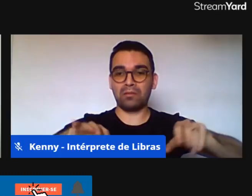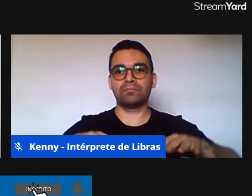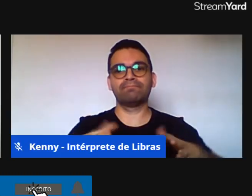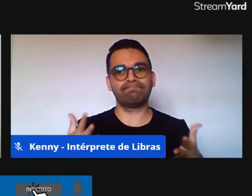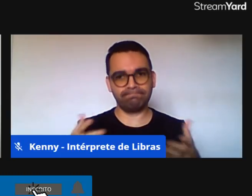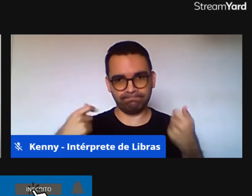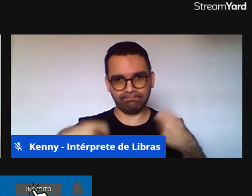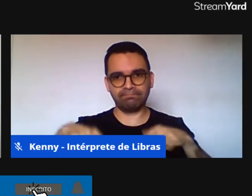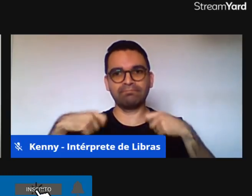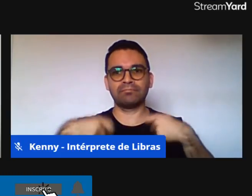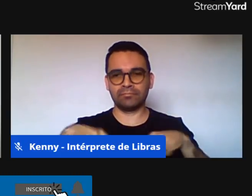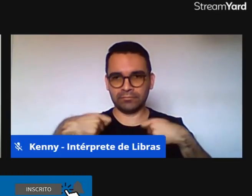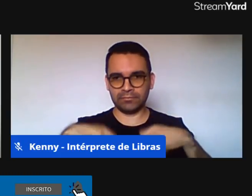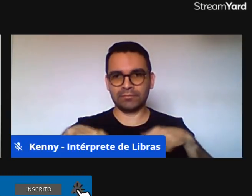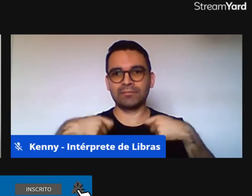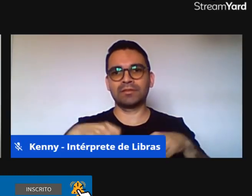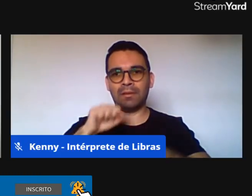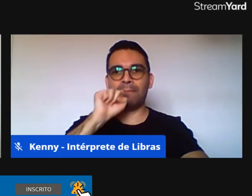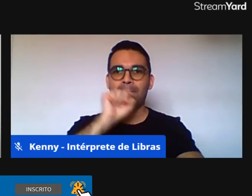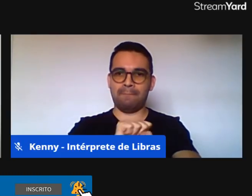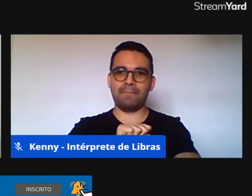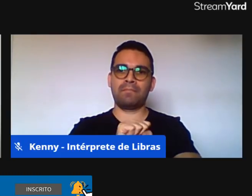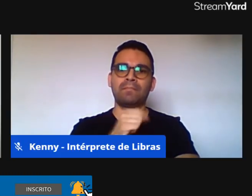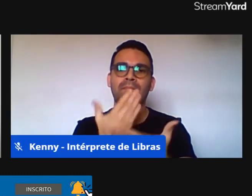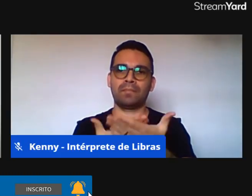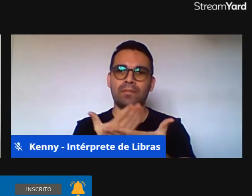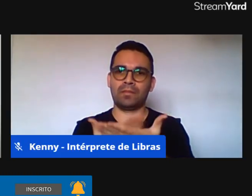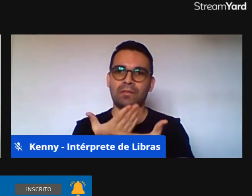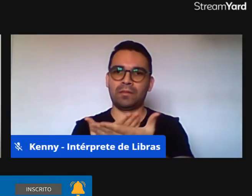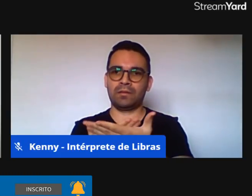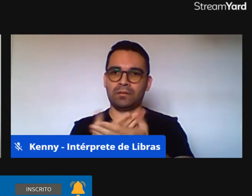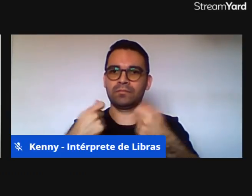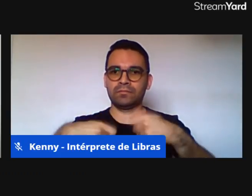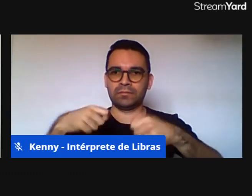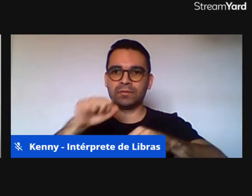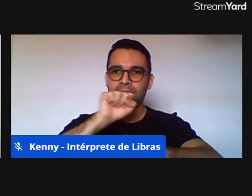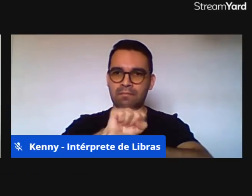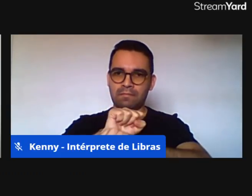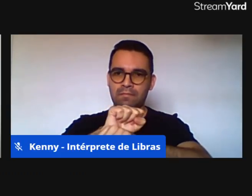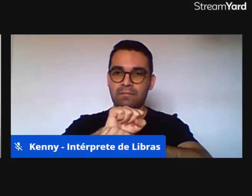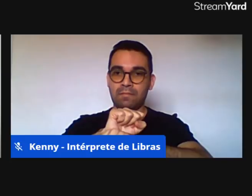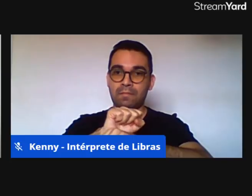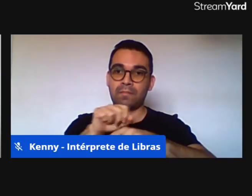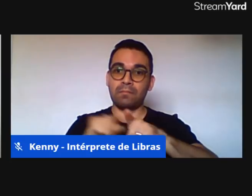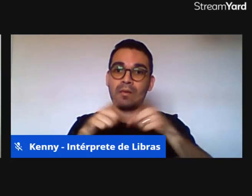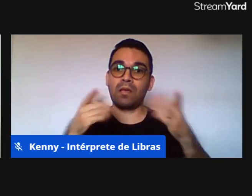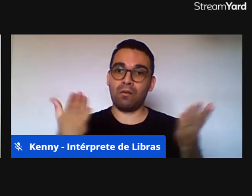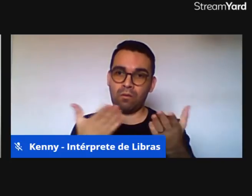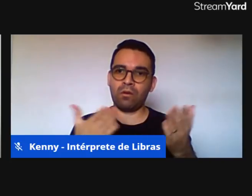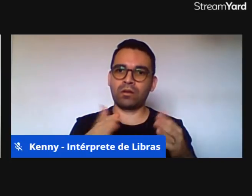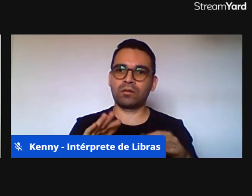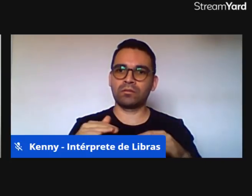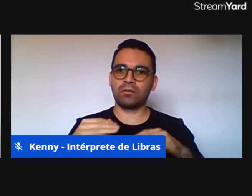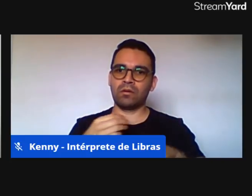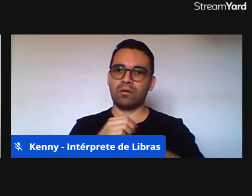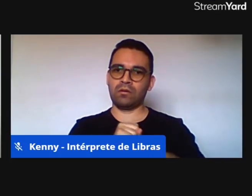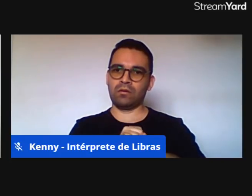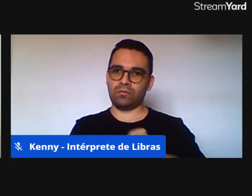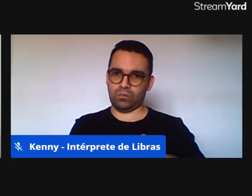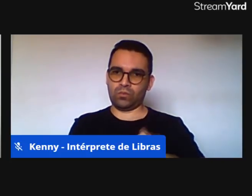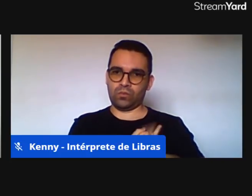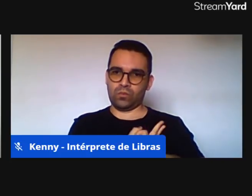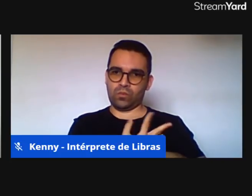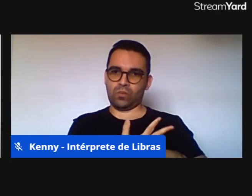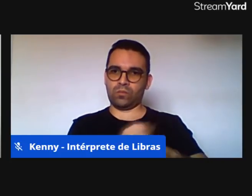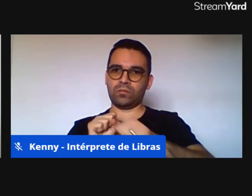de queda dos casos, porque a gente já tem uma porcentagem da população bem grande vacinada, né? Então, a gente já está numa tendência de queda. Teve o